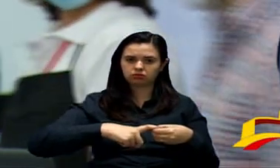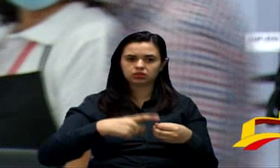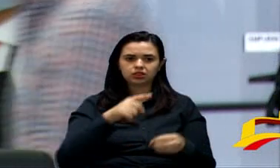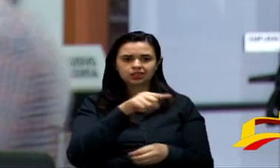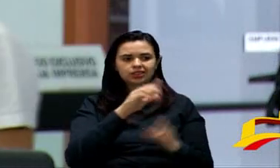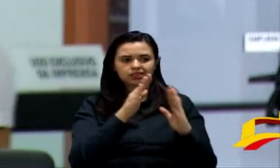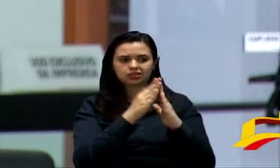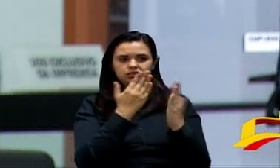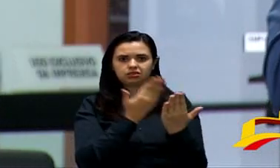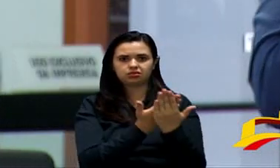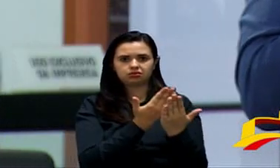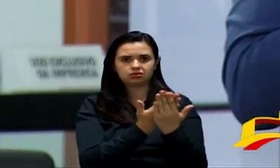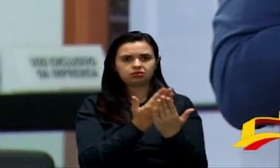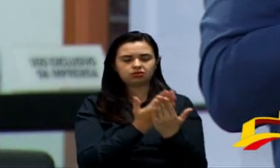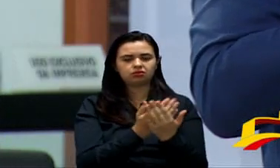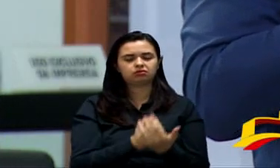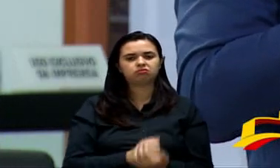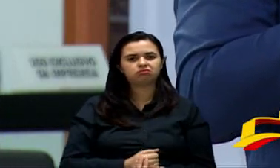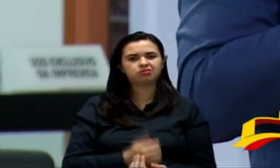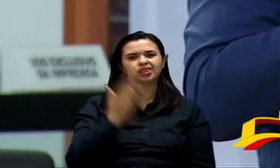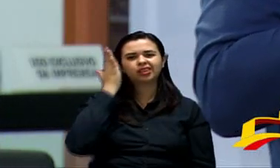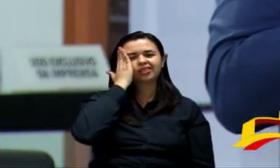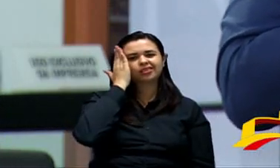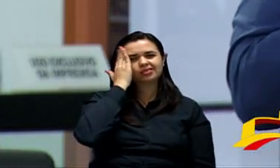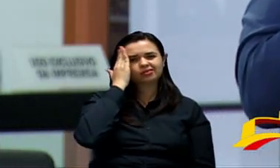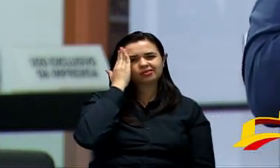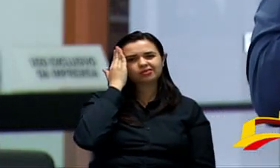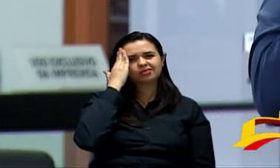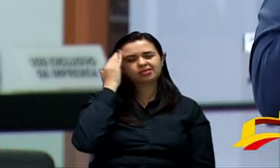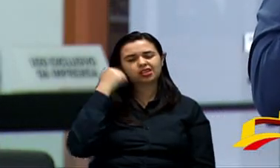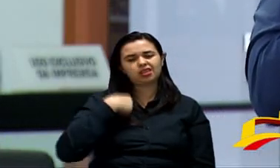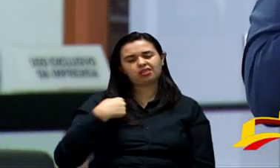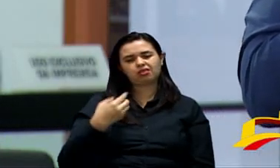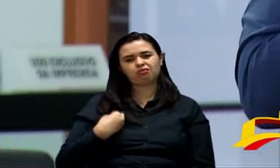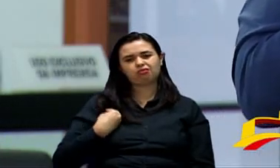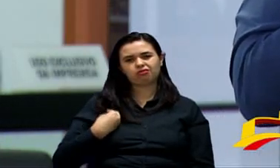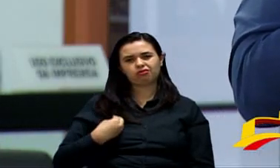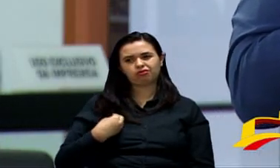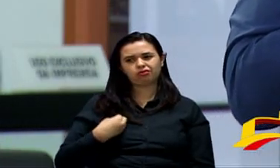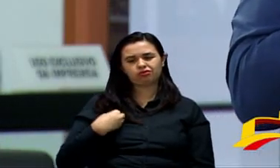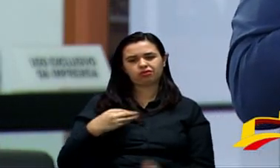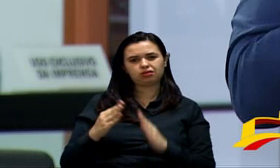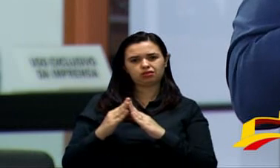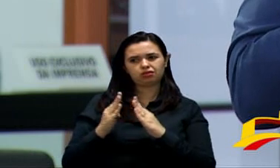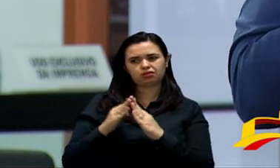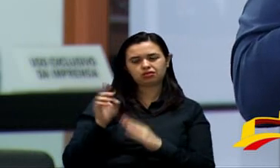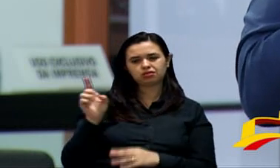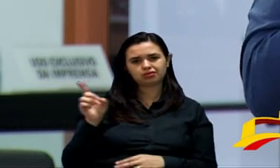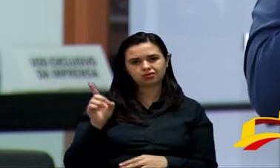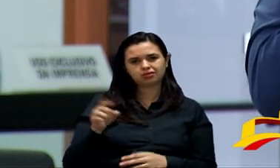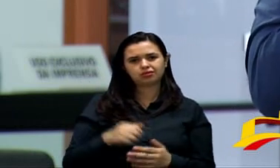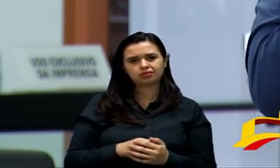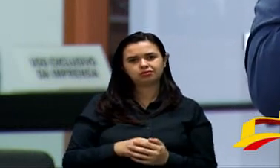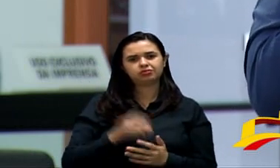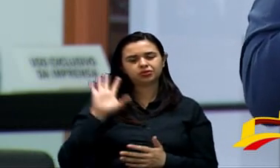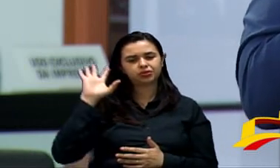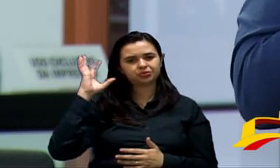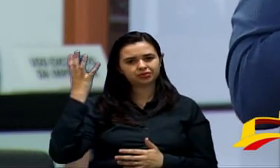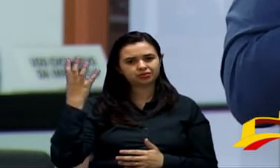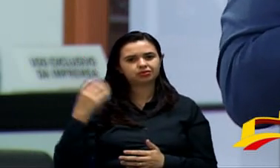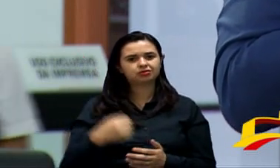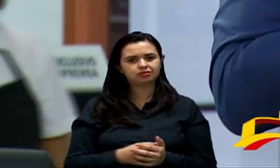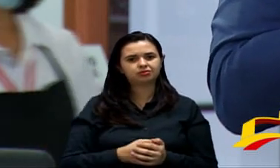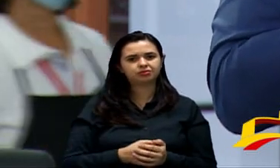sei de onde eu vim, Cristiano. E ali no Humberto, para ter essa ronda escolar, além de, às vezes, quando é uma